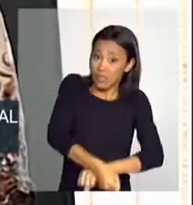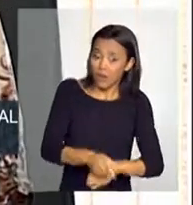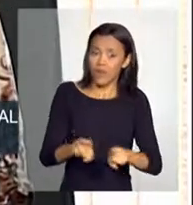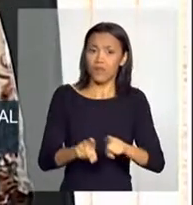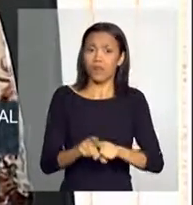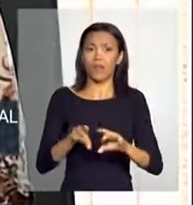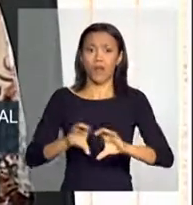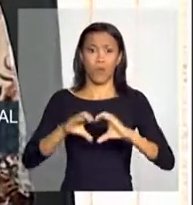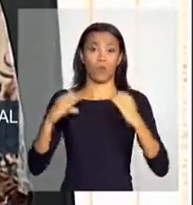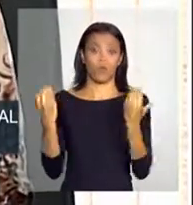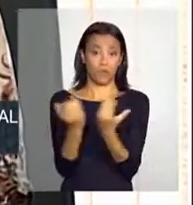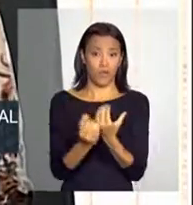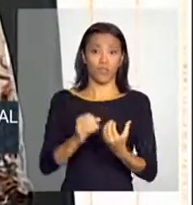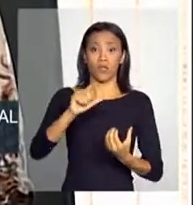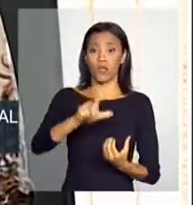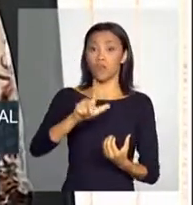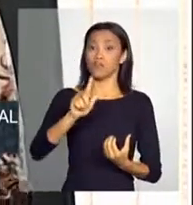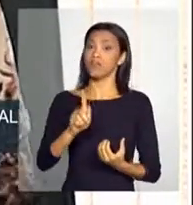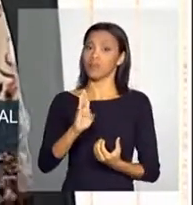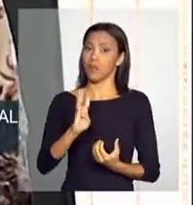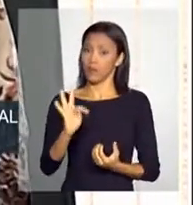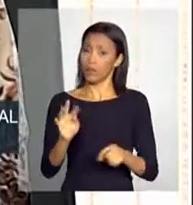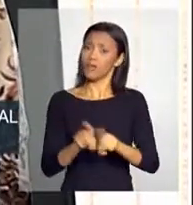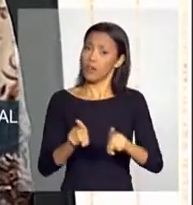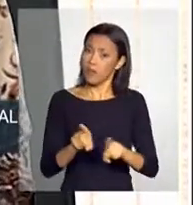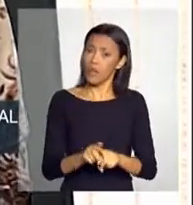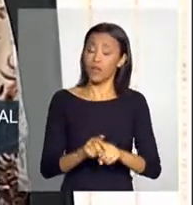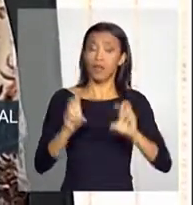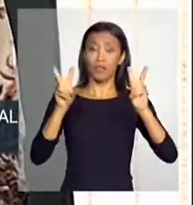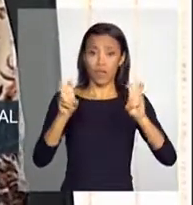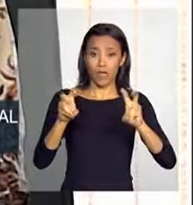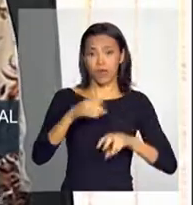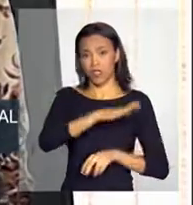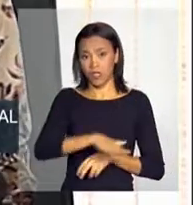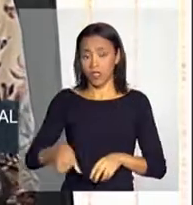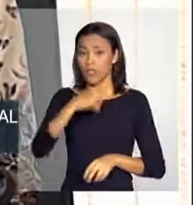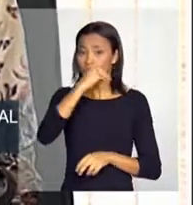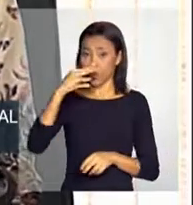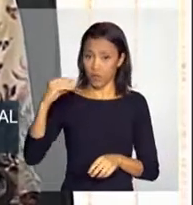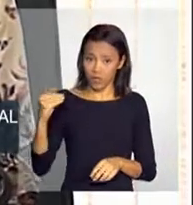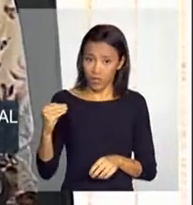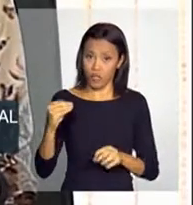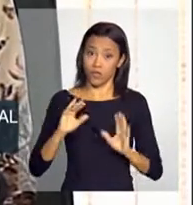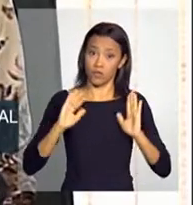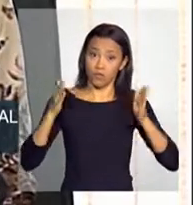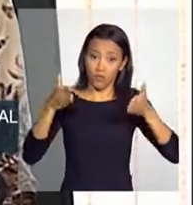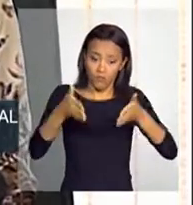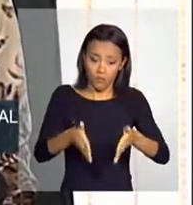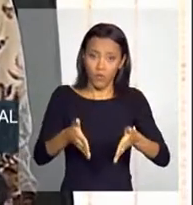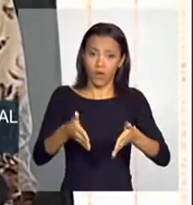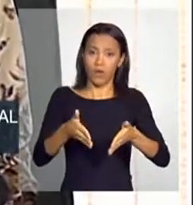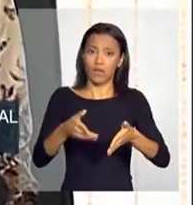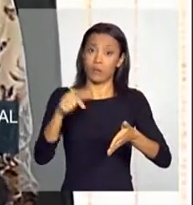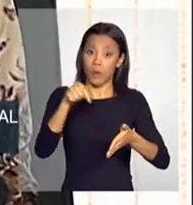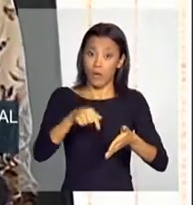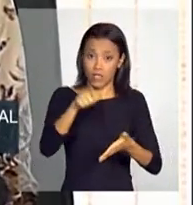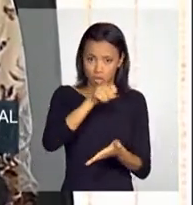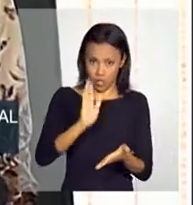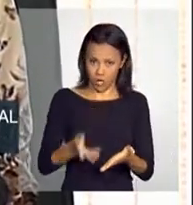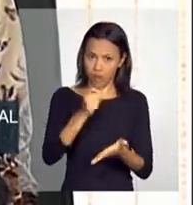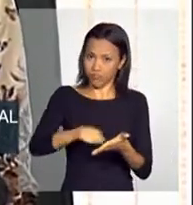particularmente continuarmos trabalhando com o tema das crianças e adolescentes de acordo com o que está aqui